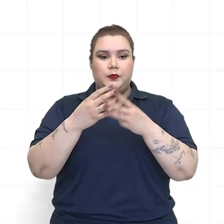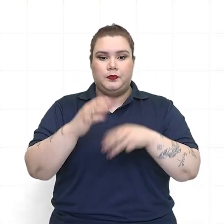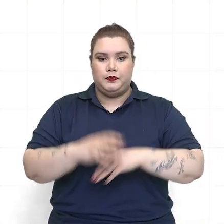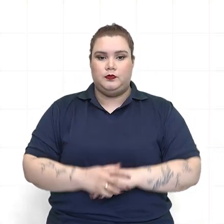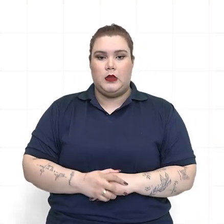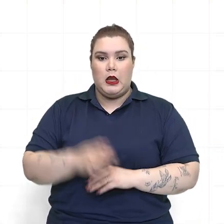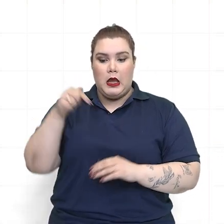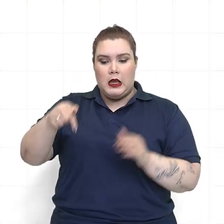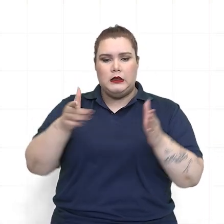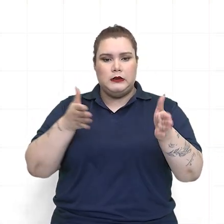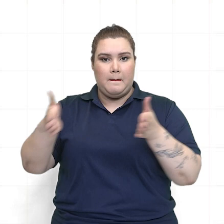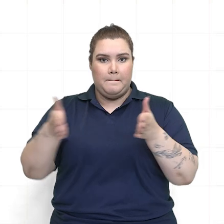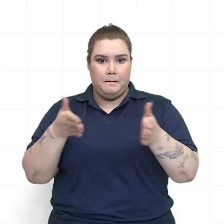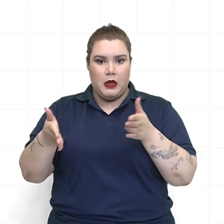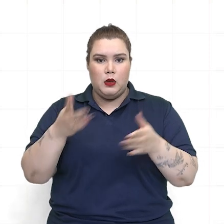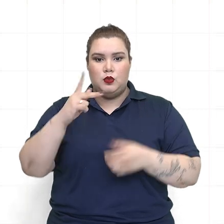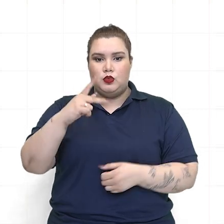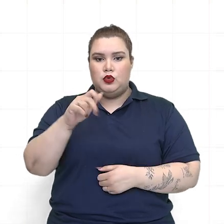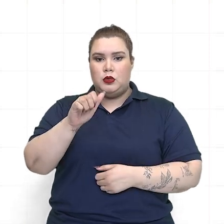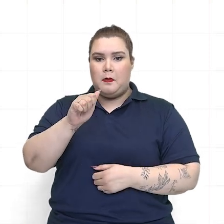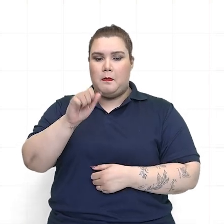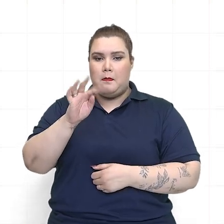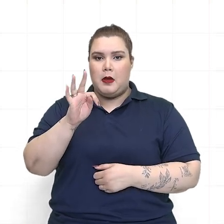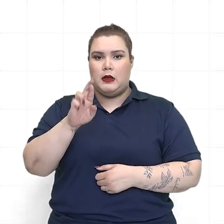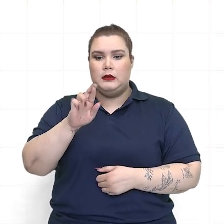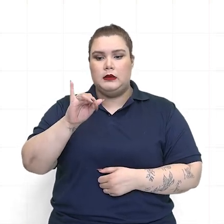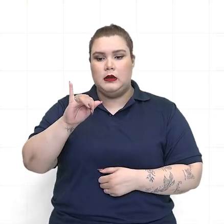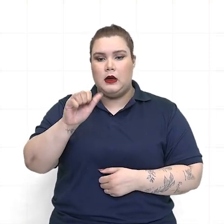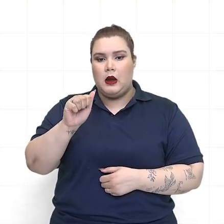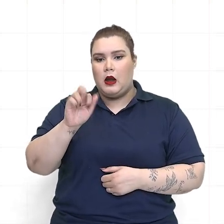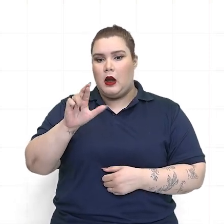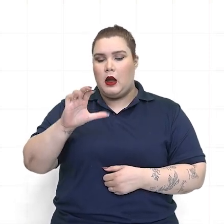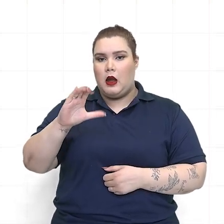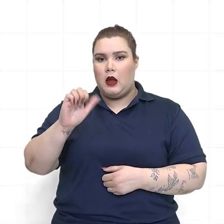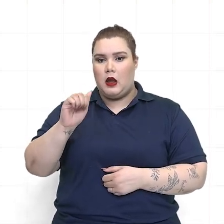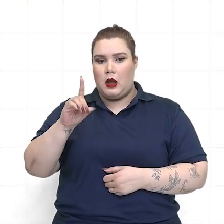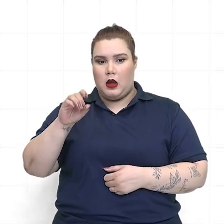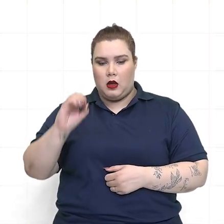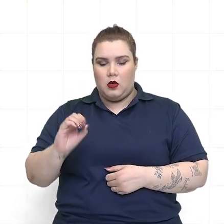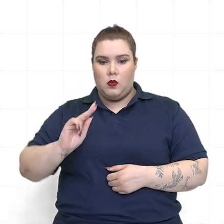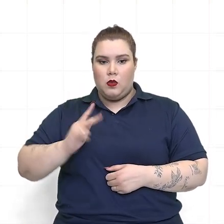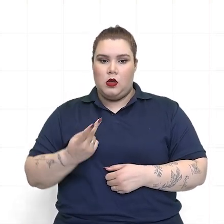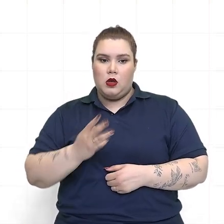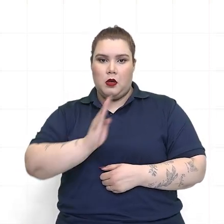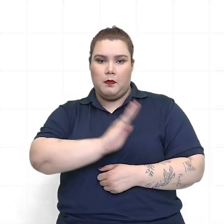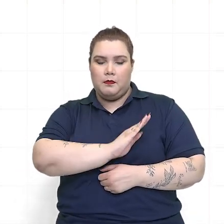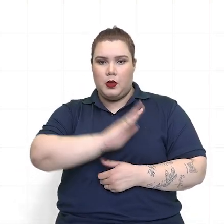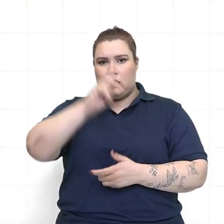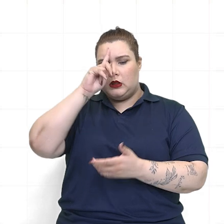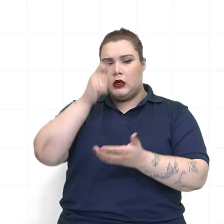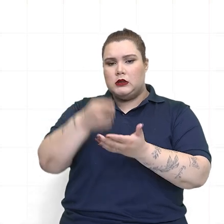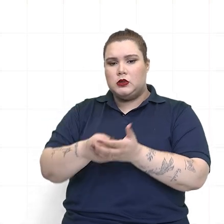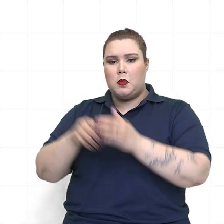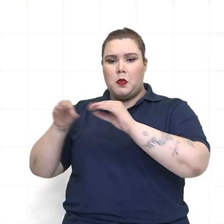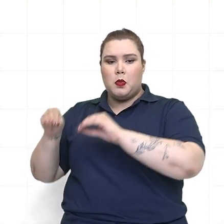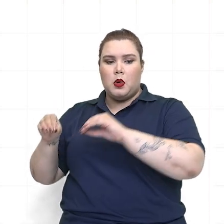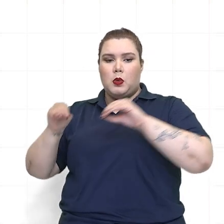Durante o período do patriarcado, os hebreus decidiram migrar para o